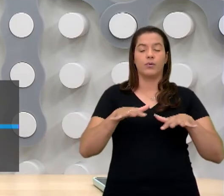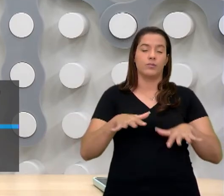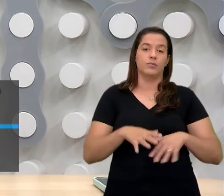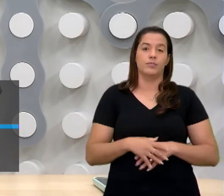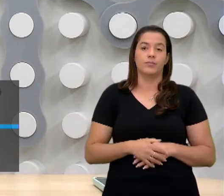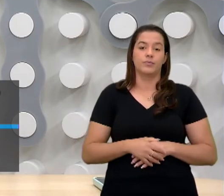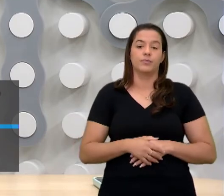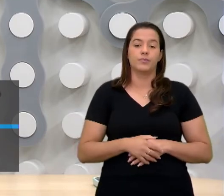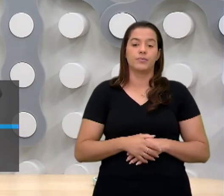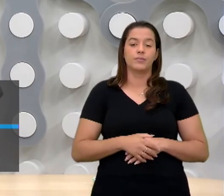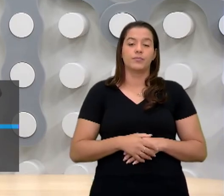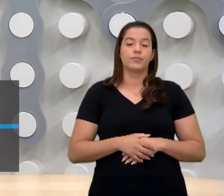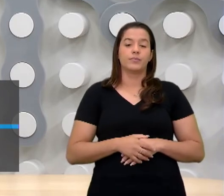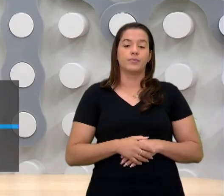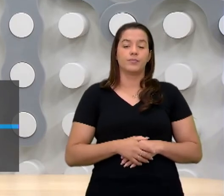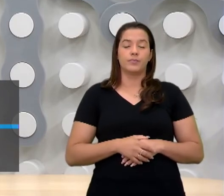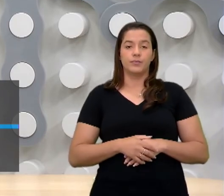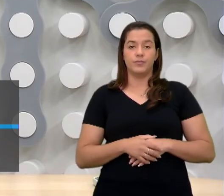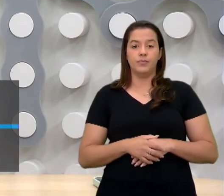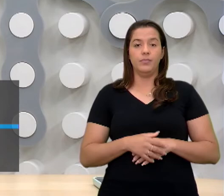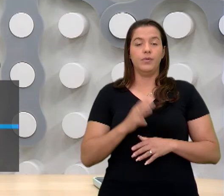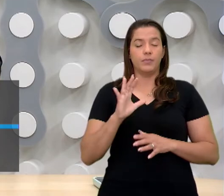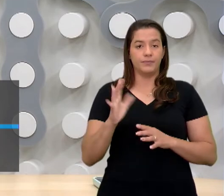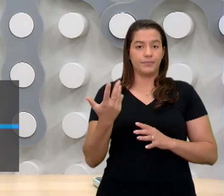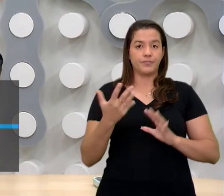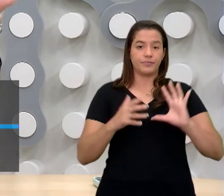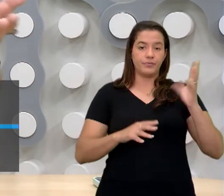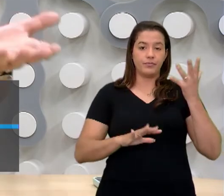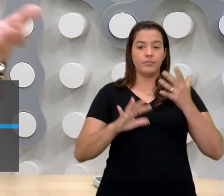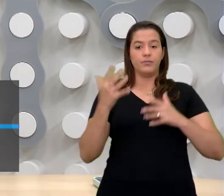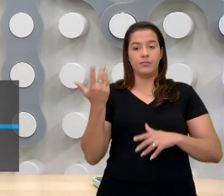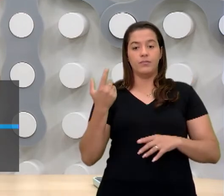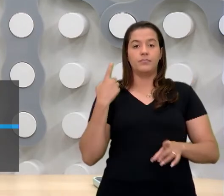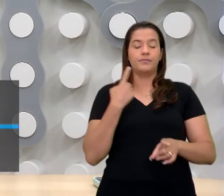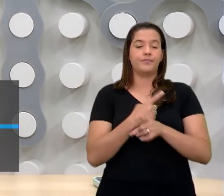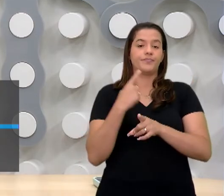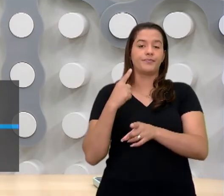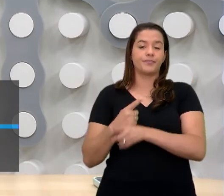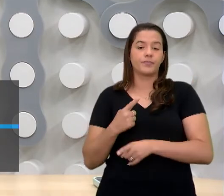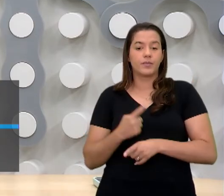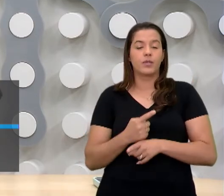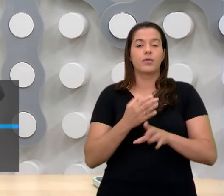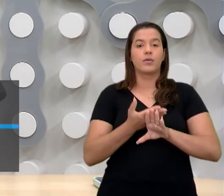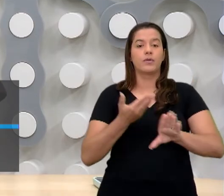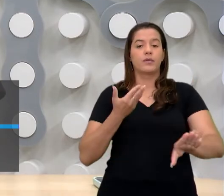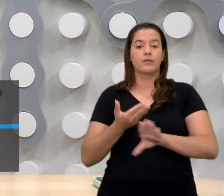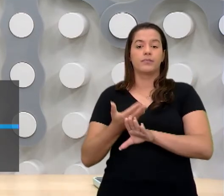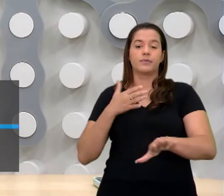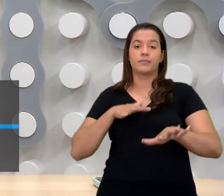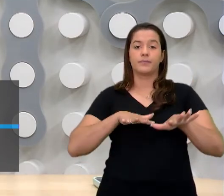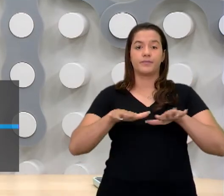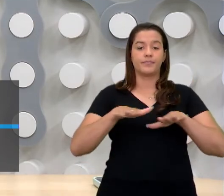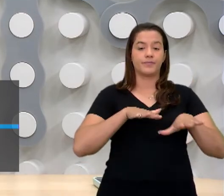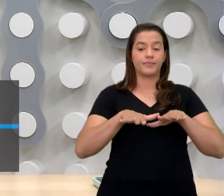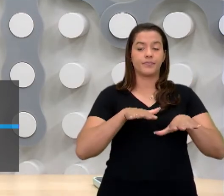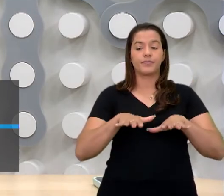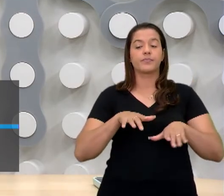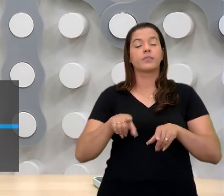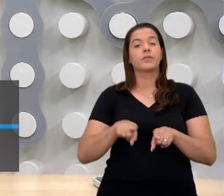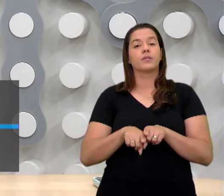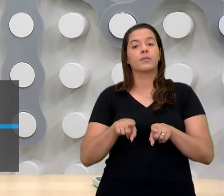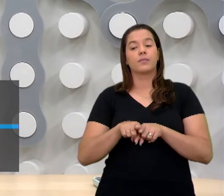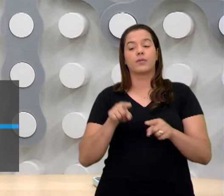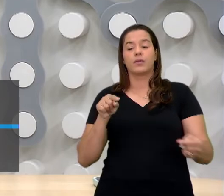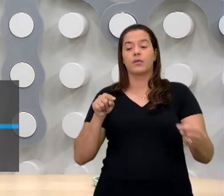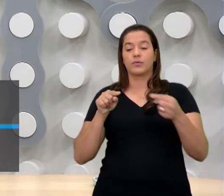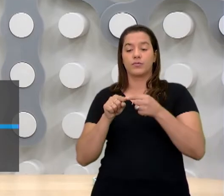intensidade aí dos tremores de terra, né, e da encontro, né, o afastamento dessas placas tectônicas em